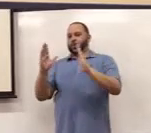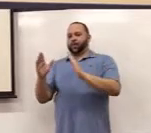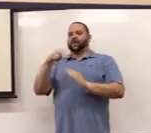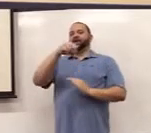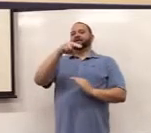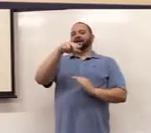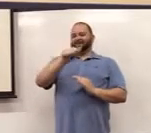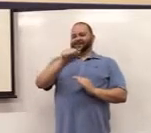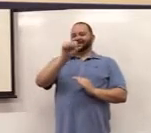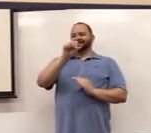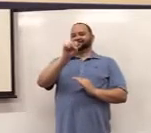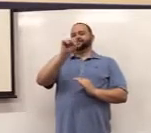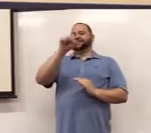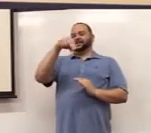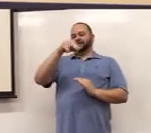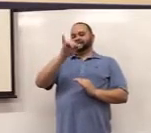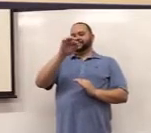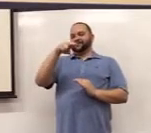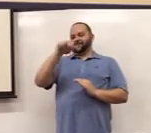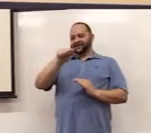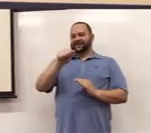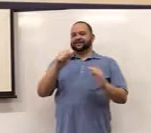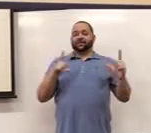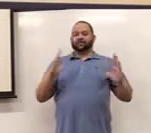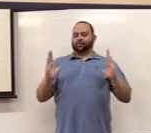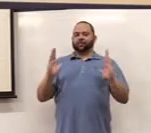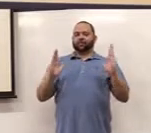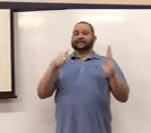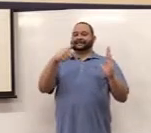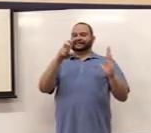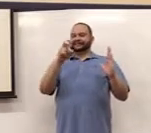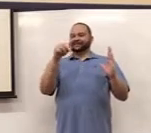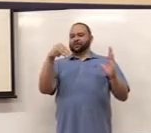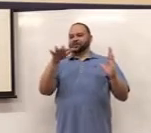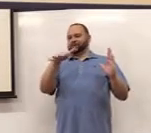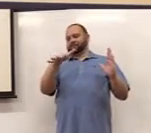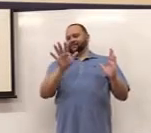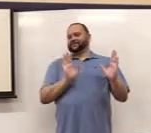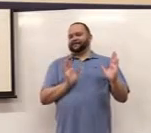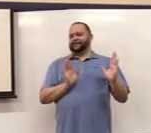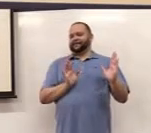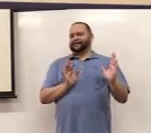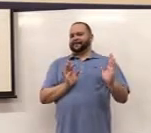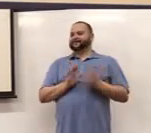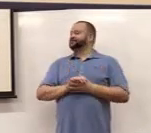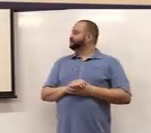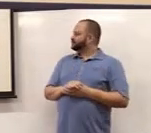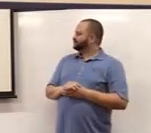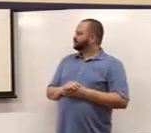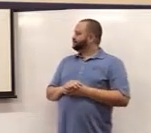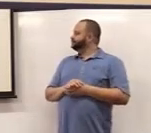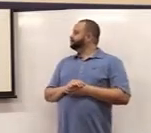né? Então, o CD cabe o tempo da nona sinfonia. Será que o Beethoven pensou nisso?